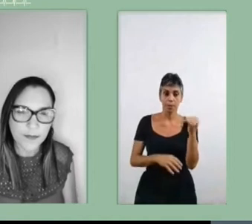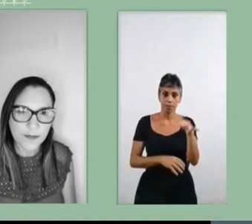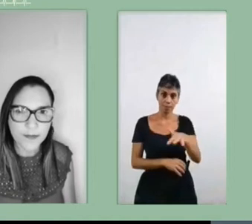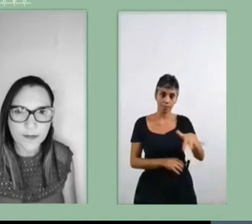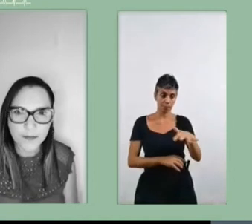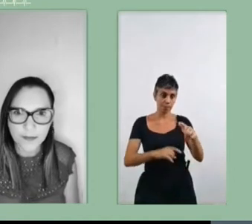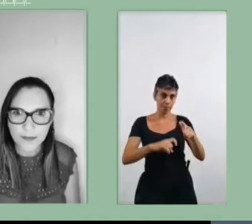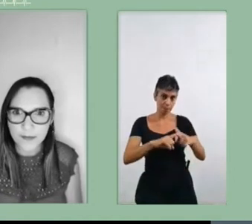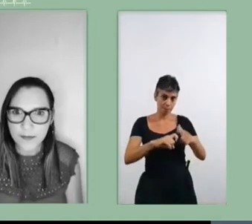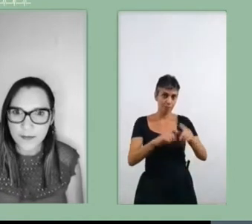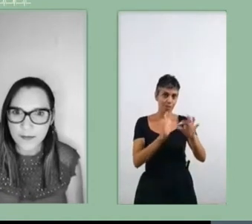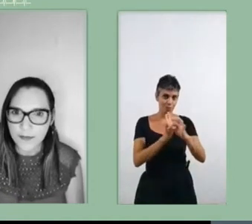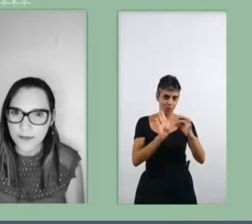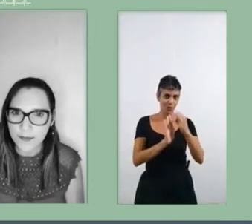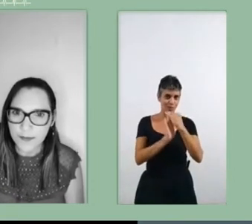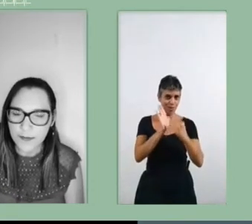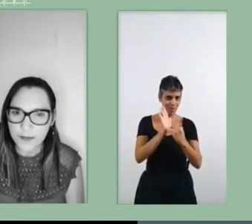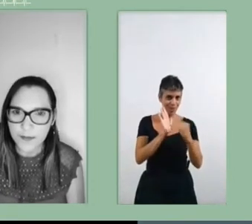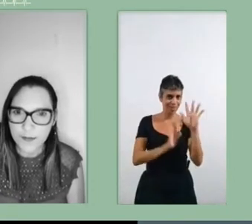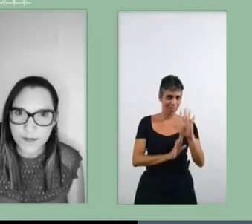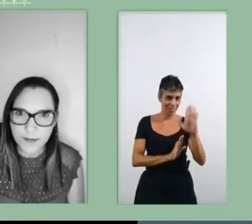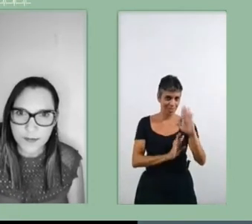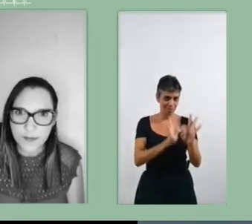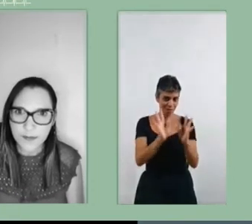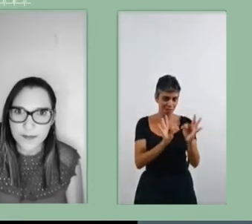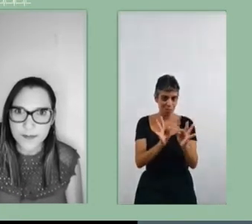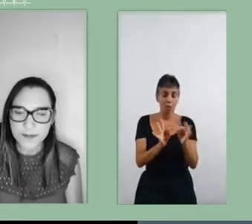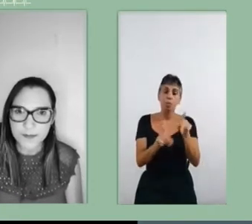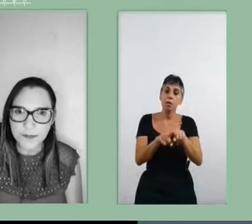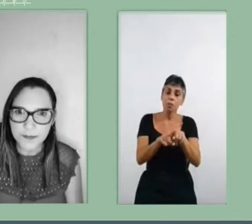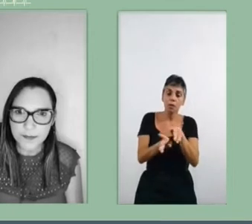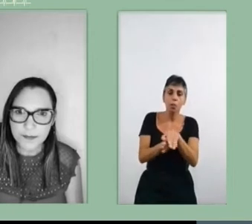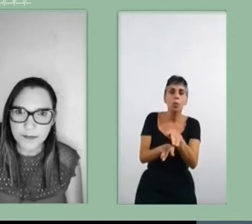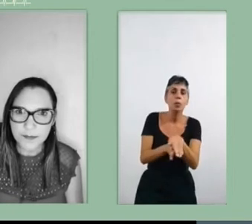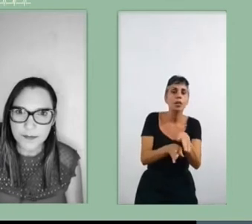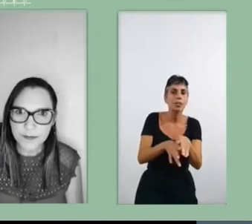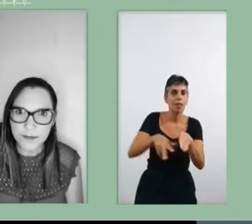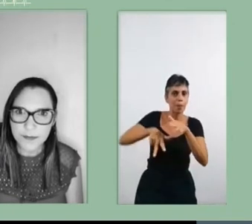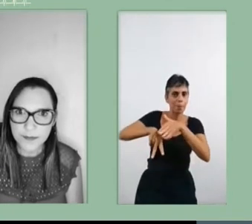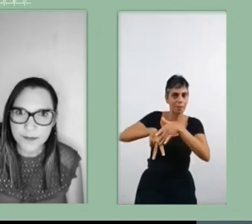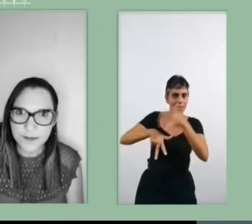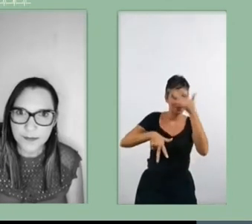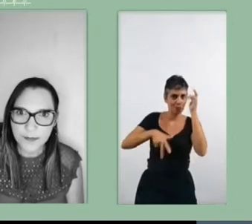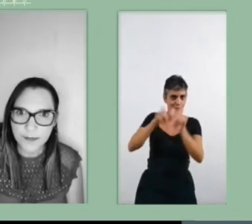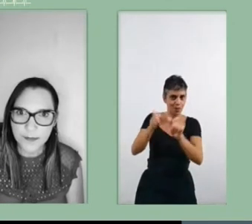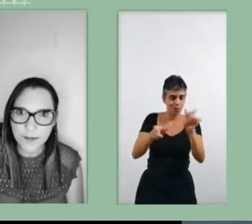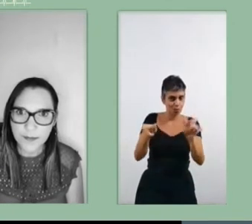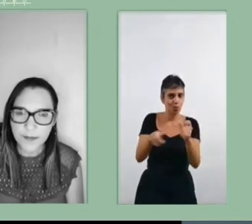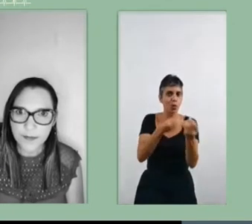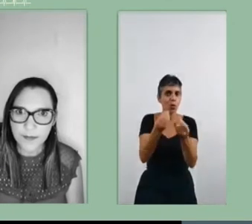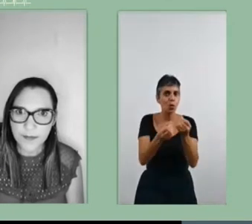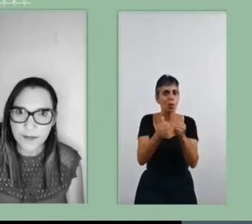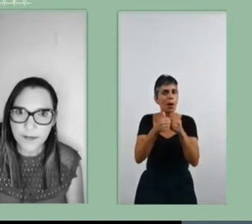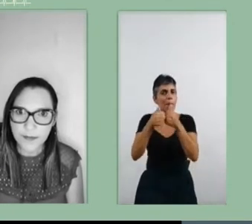eles possam orientar os pacientes a melhor maneira de fazer todo esse acompanhamento nutricional para ter uma